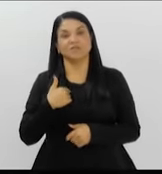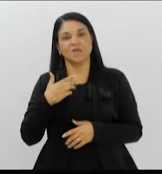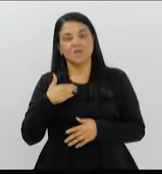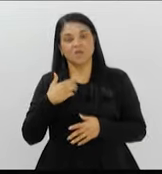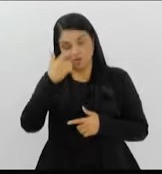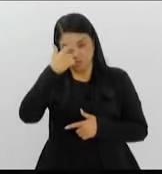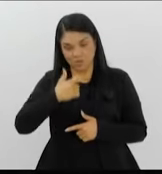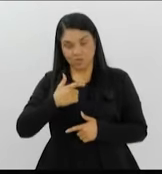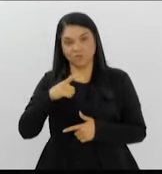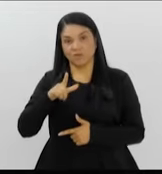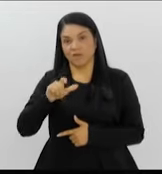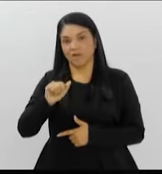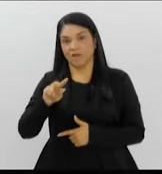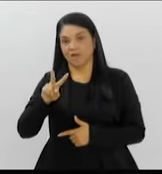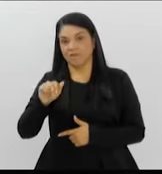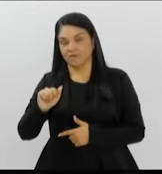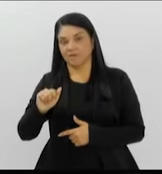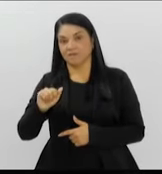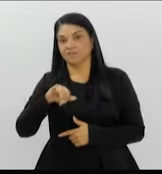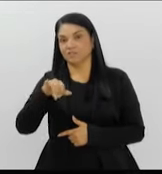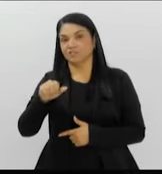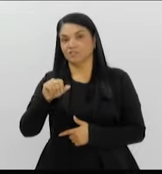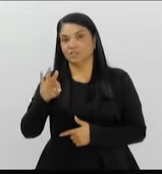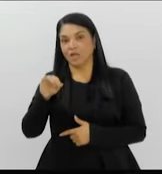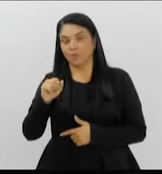prendi todos os bandidos.